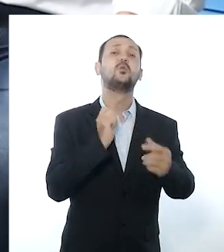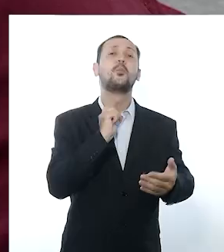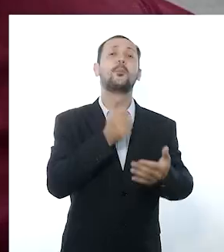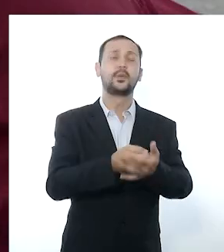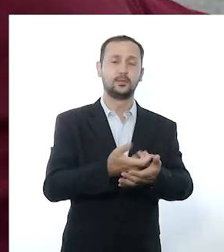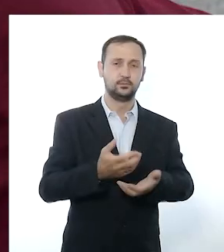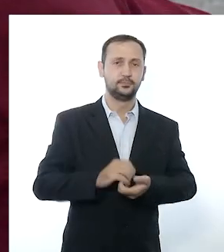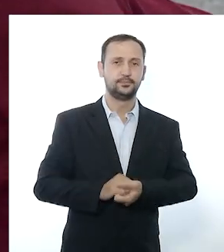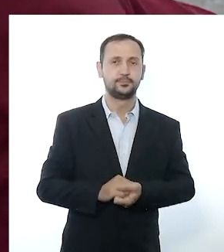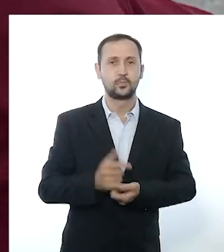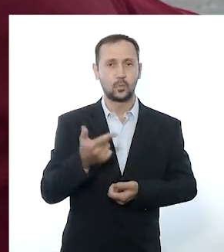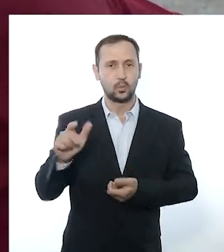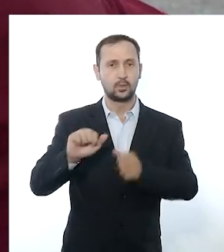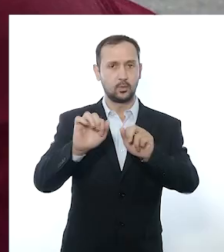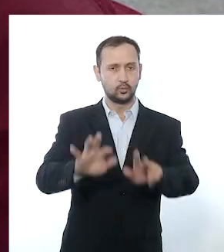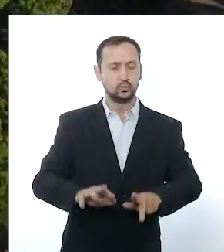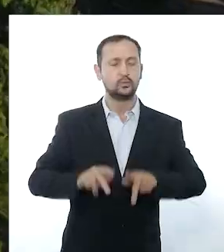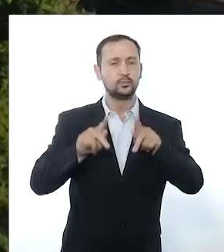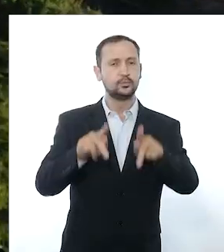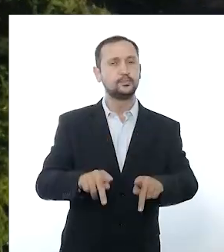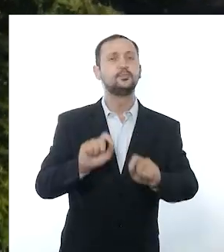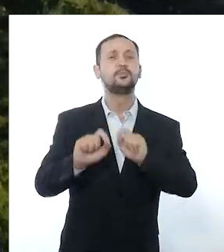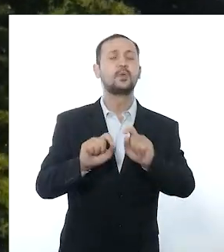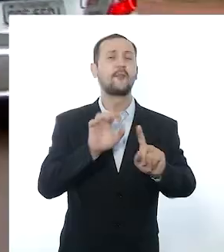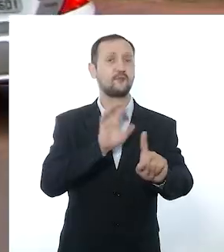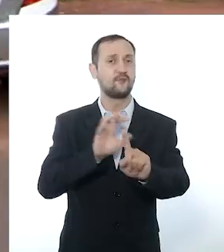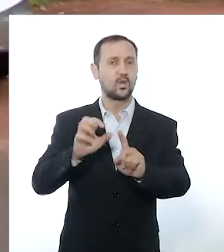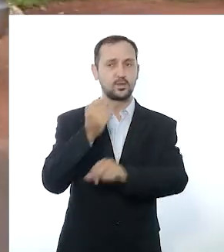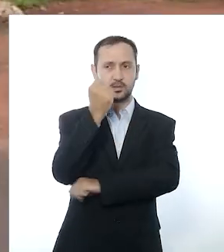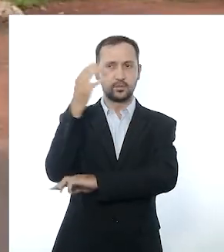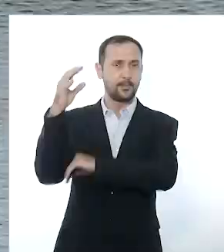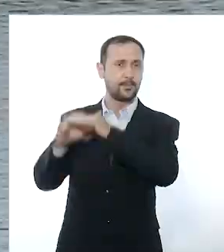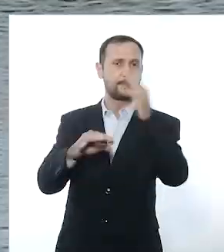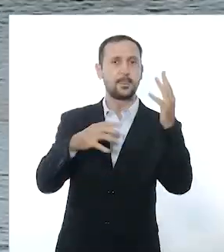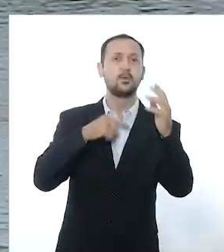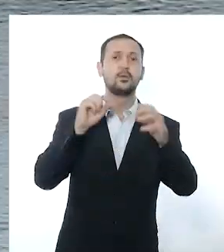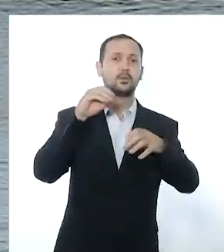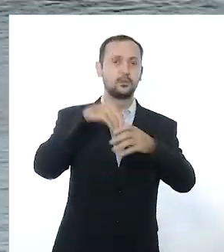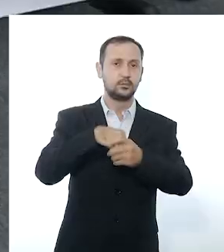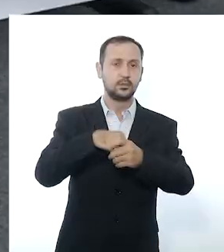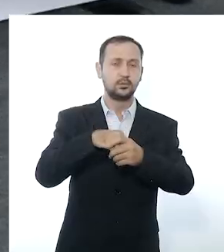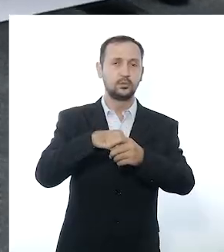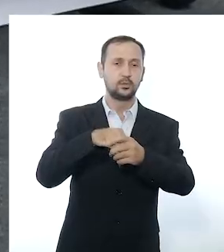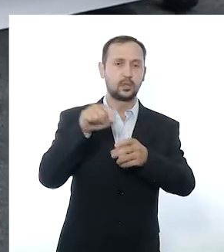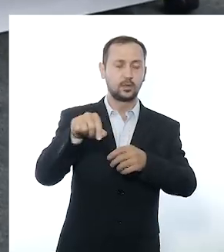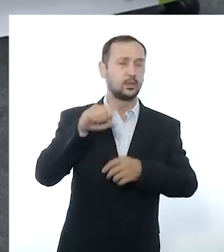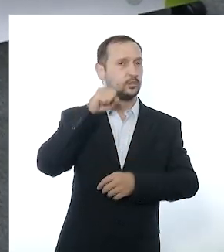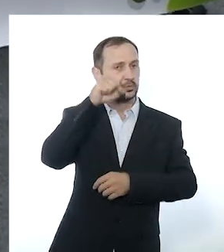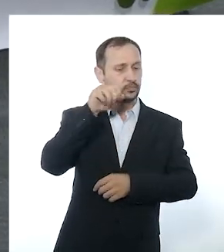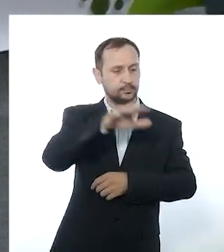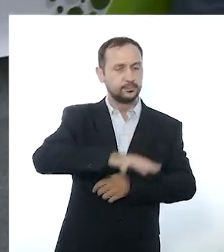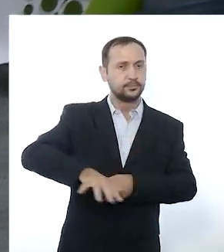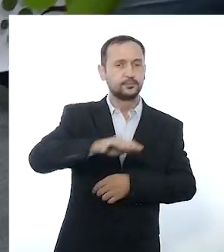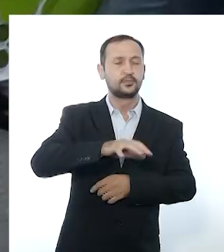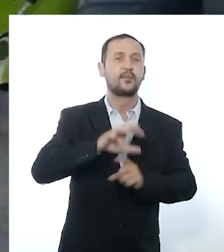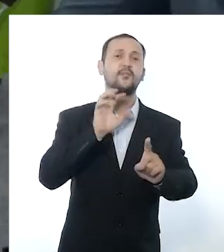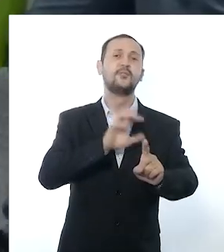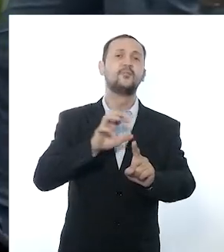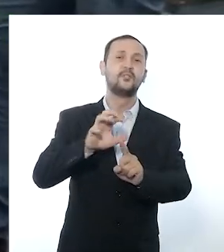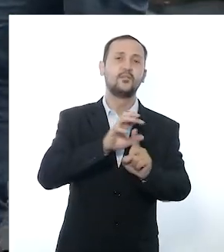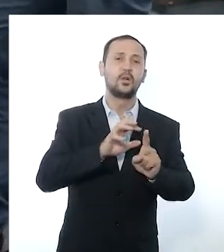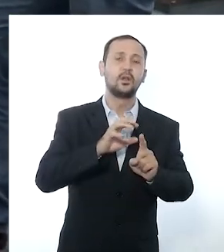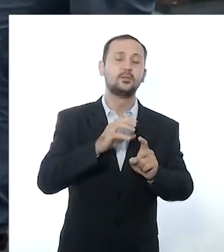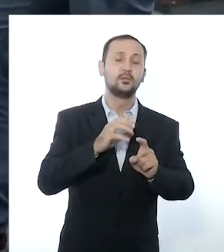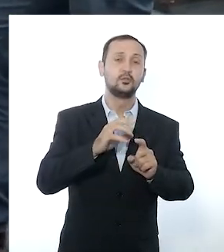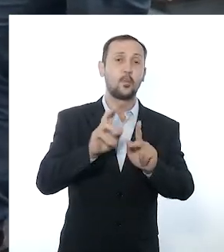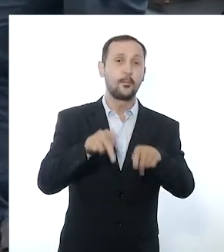Outra audiência discutiu os possíveis impactos ambientais no Complexo dos Poderes. Os impactos do crescimento